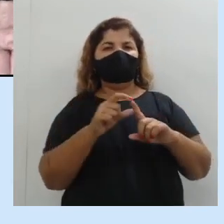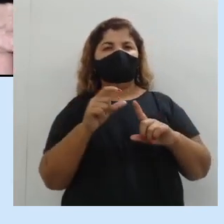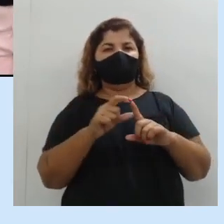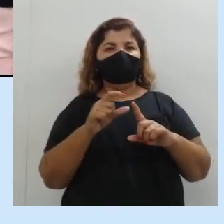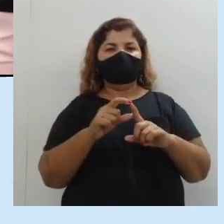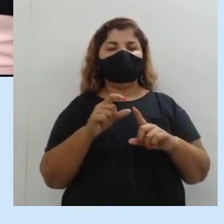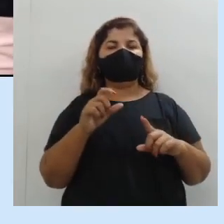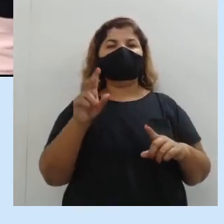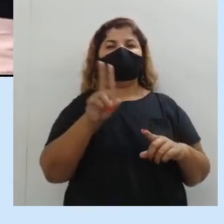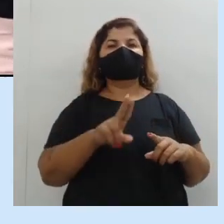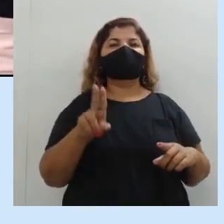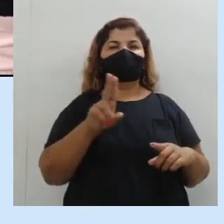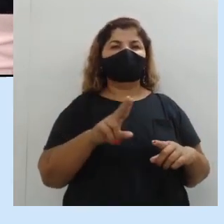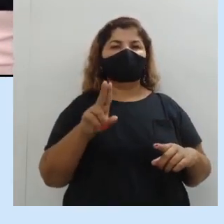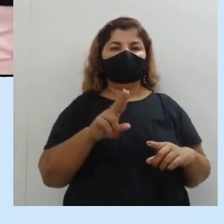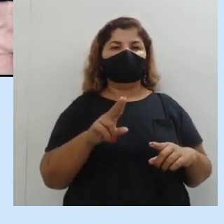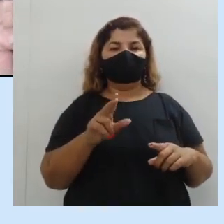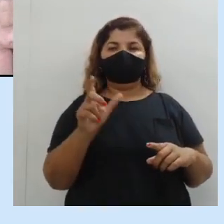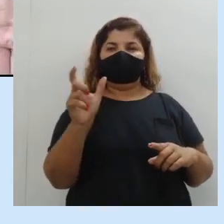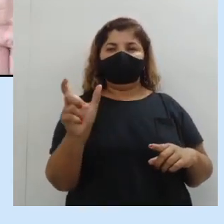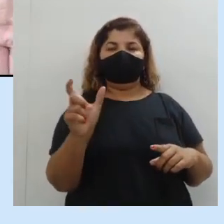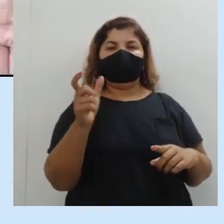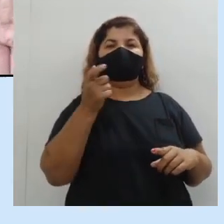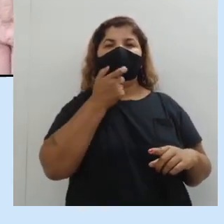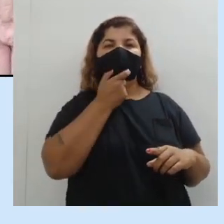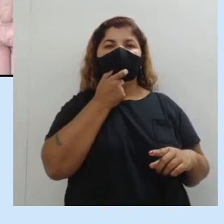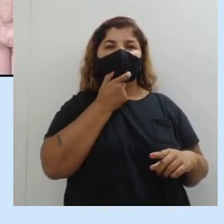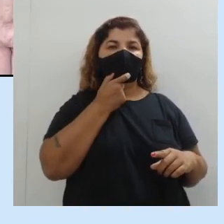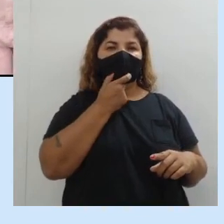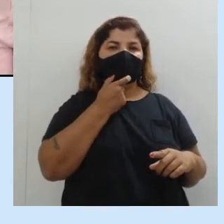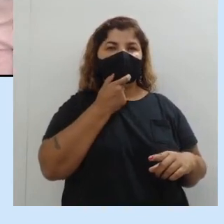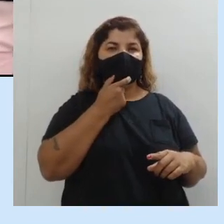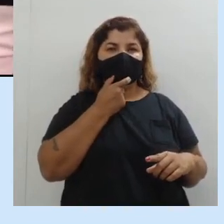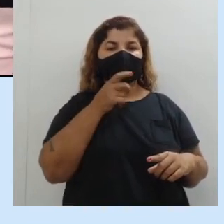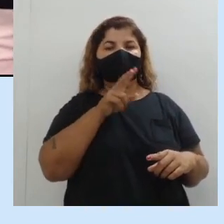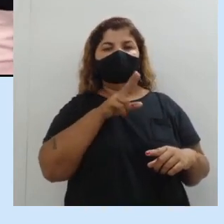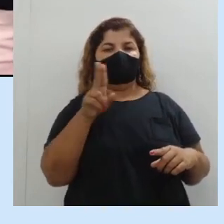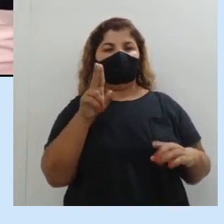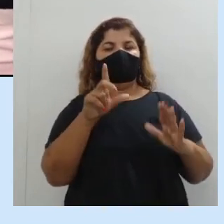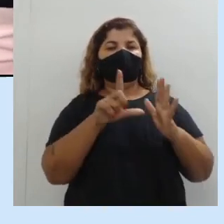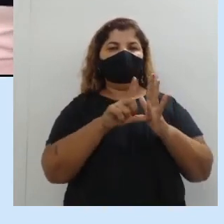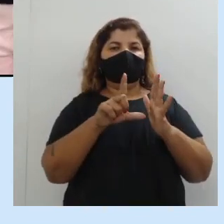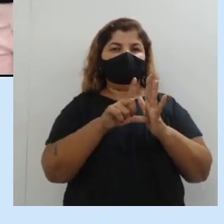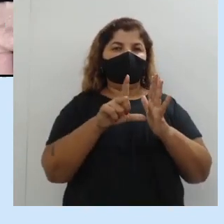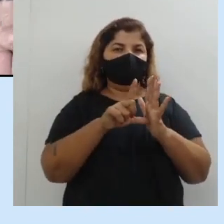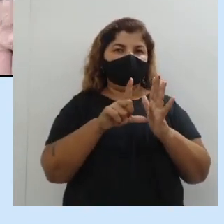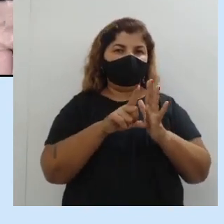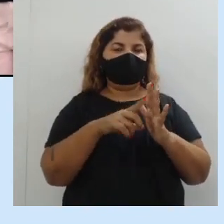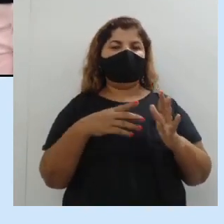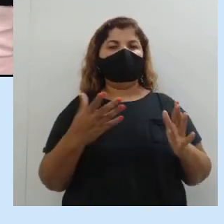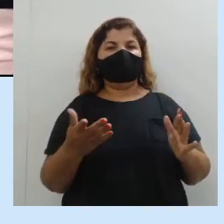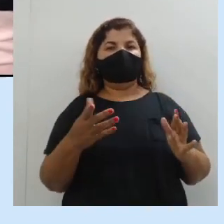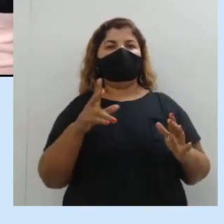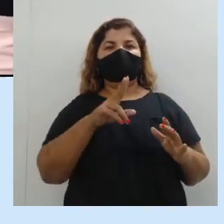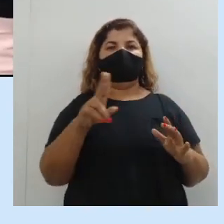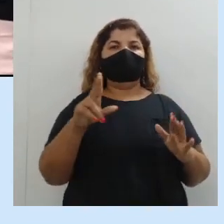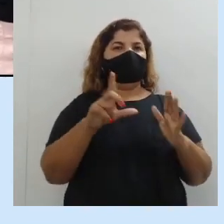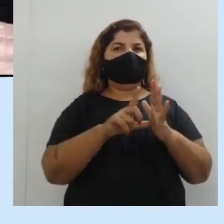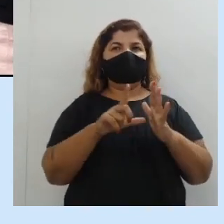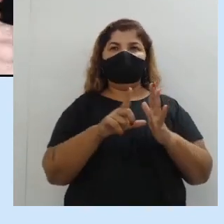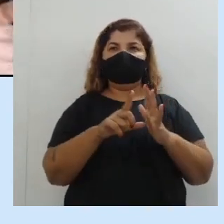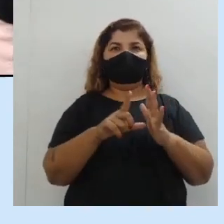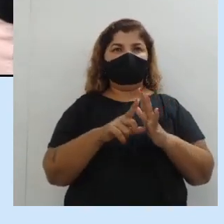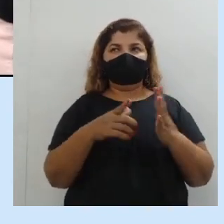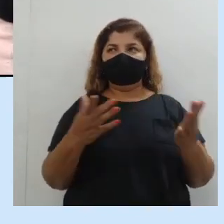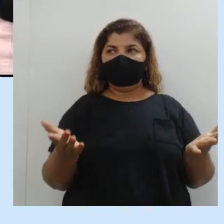Quando se utiliza termos em inglês, por exemplo. Nomes de lojas. Tem nome de loja que eu não vou citar aqui